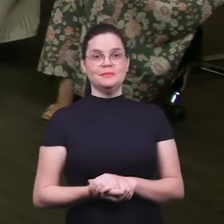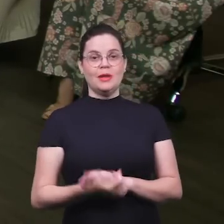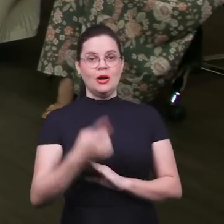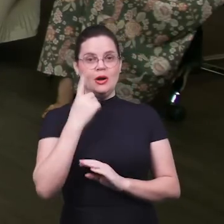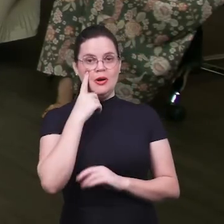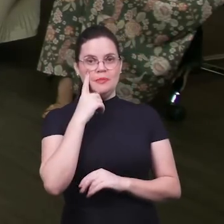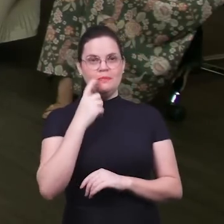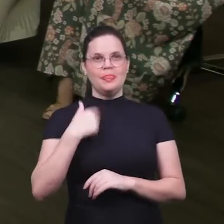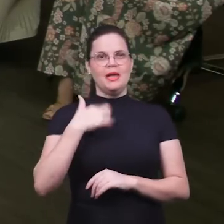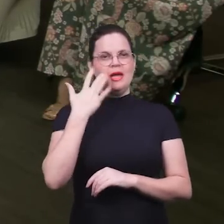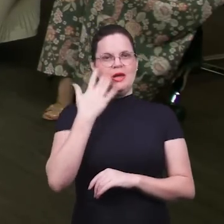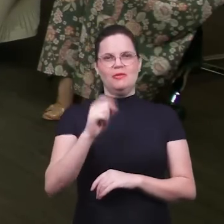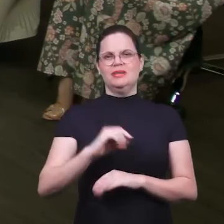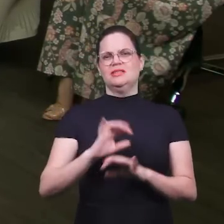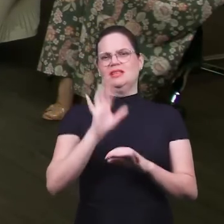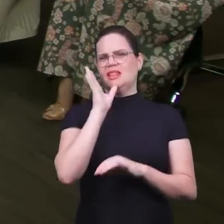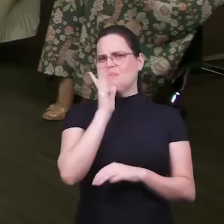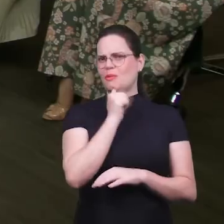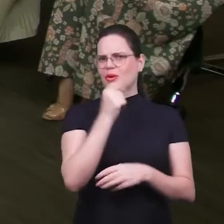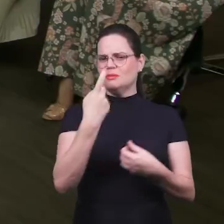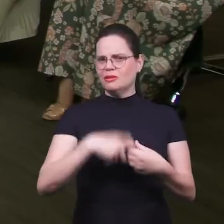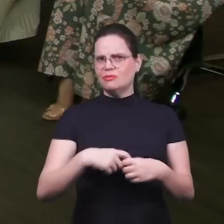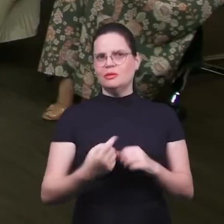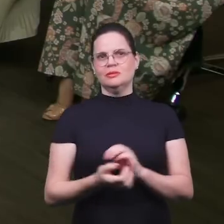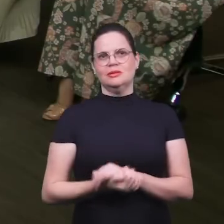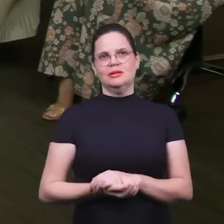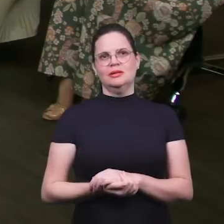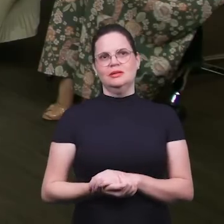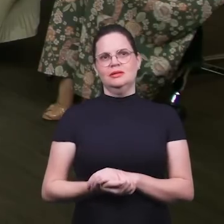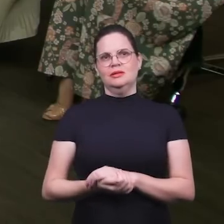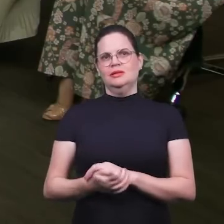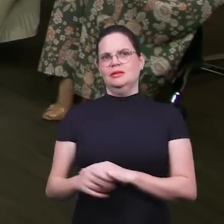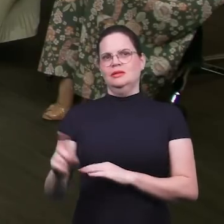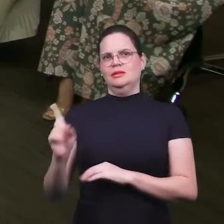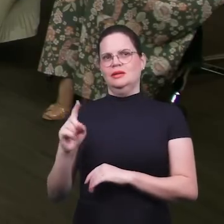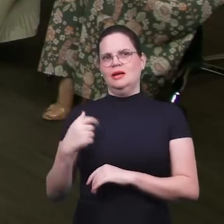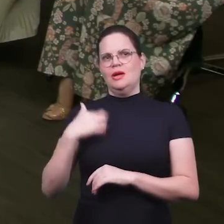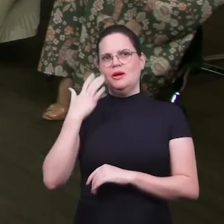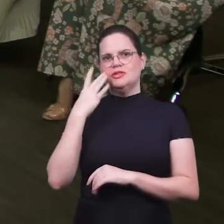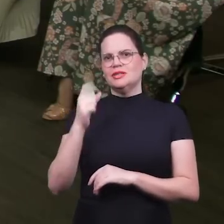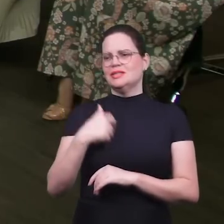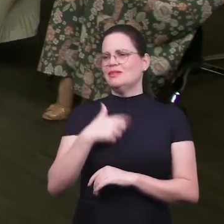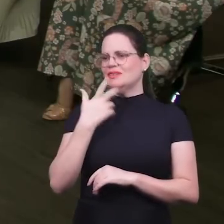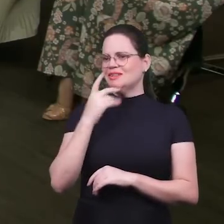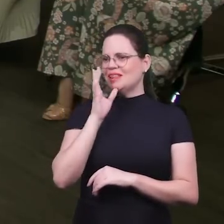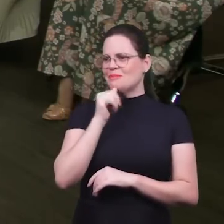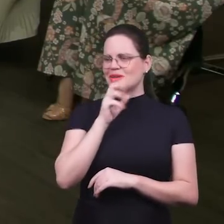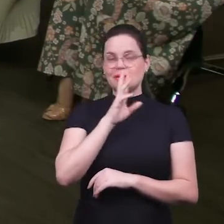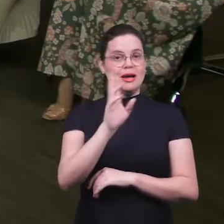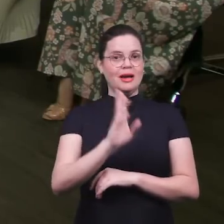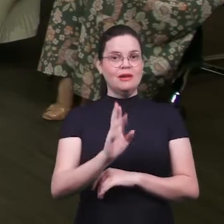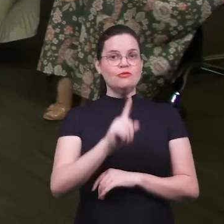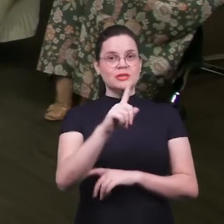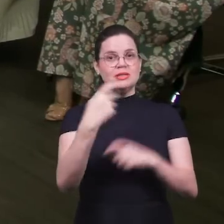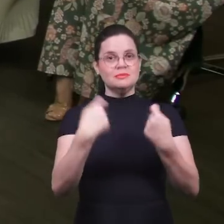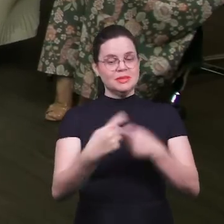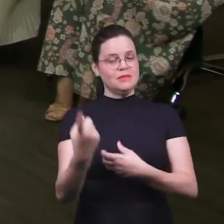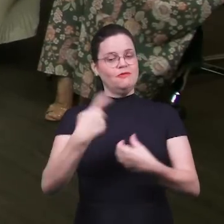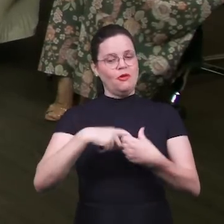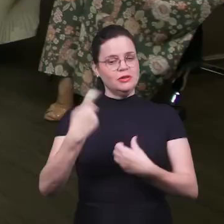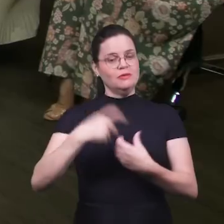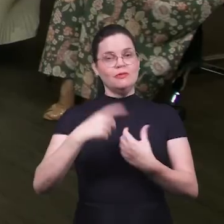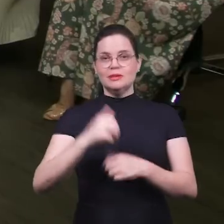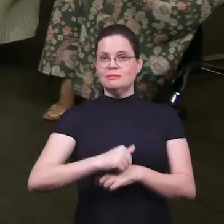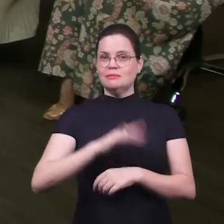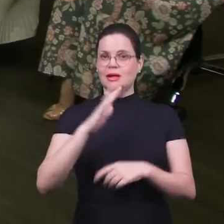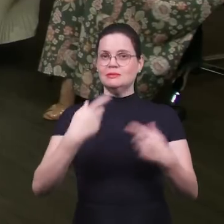olha só, eu acho que você está demorando muito de voltar aqui, tá? Tá, achei que você tivesse... Não, precisa... Eu tô demorando muito das minhas respostas. Não, precisa voltar